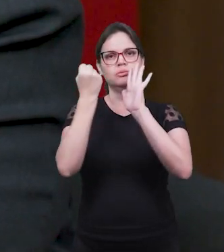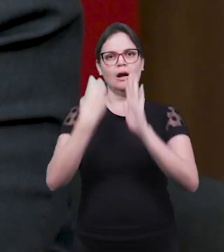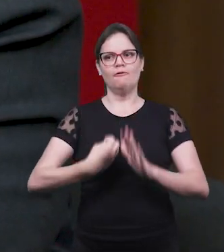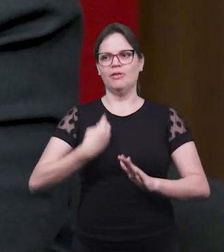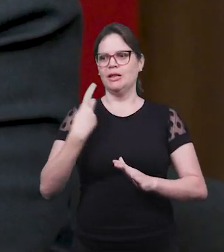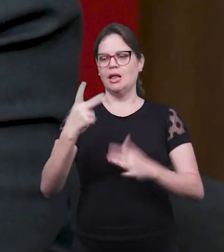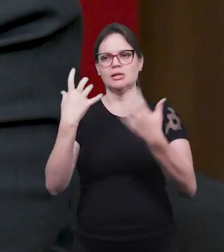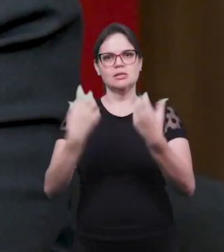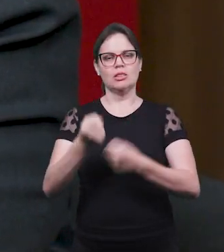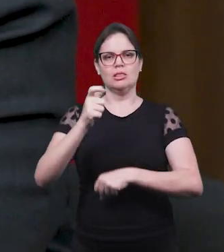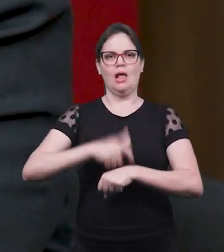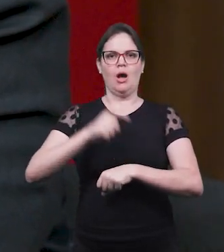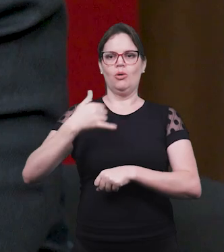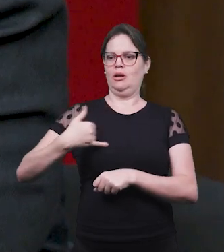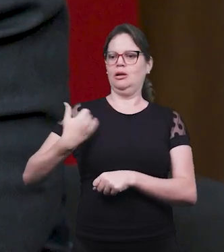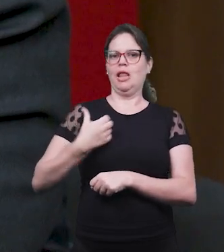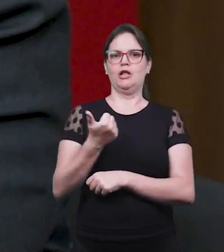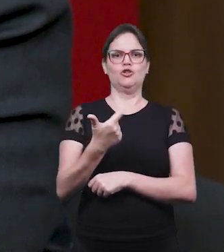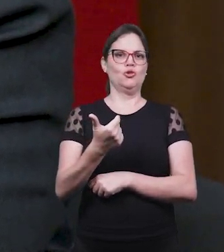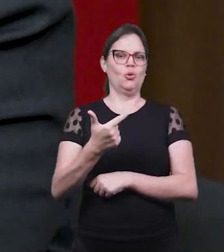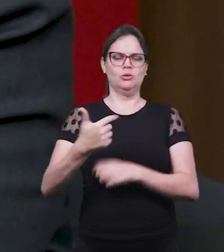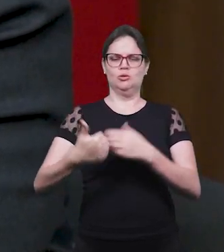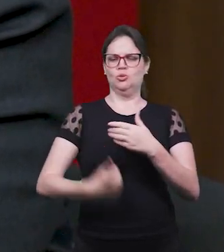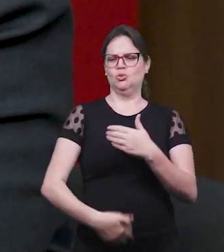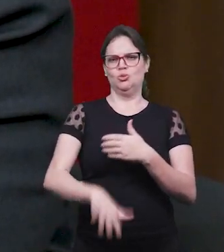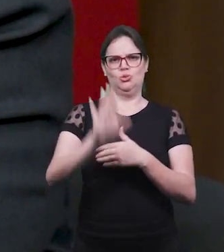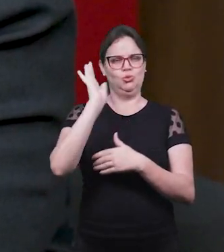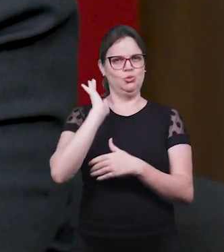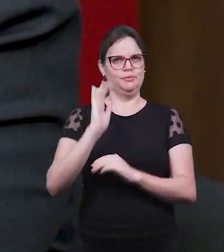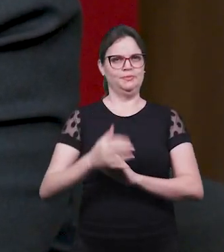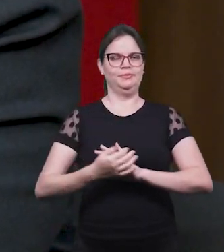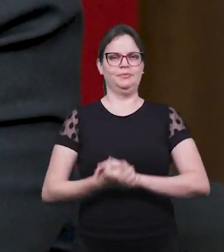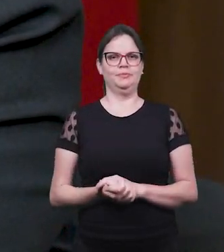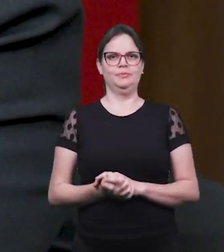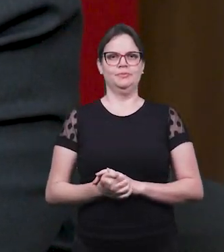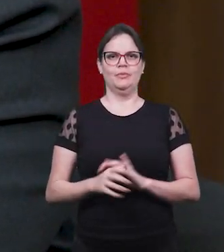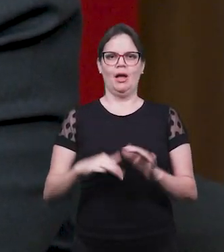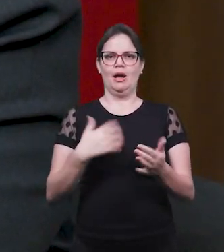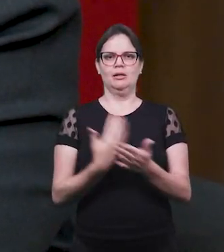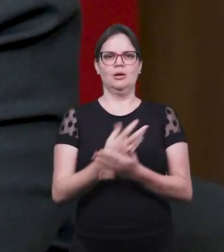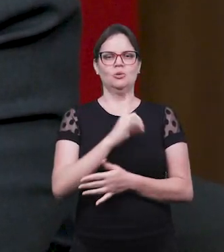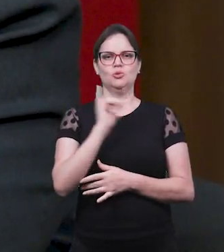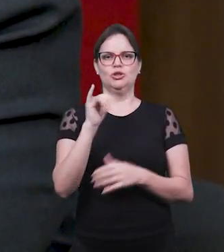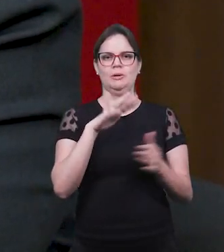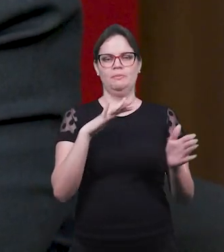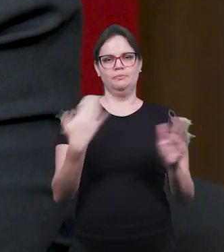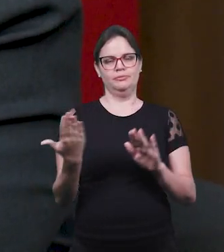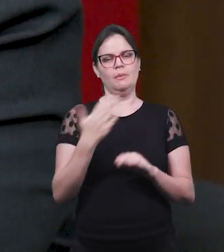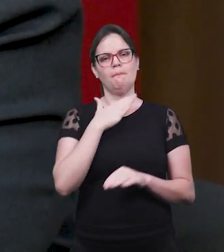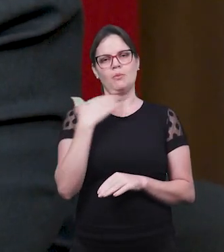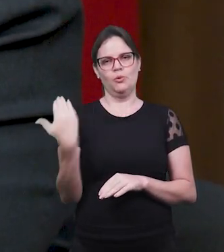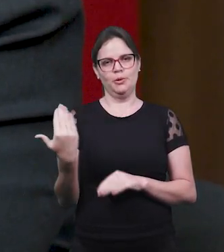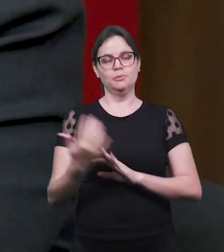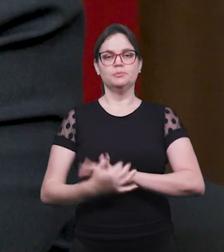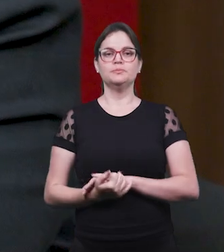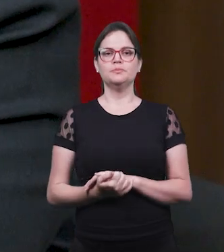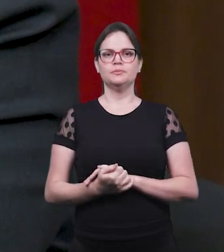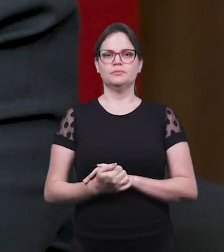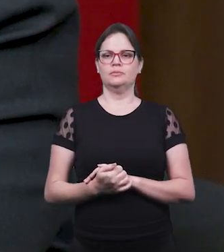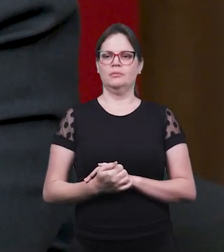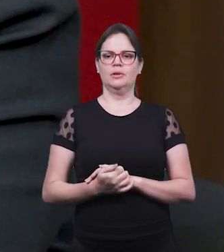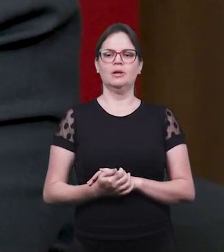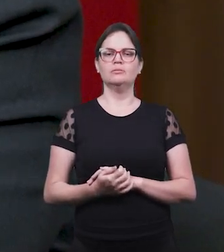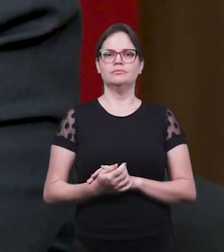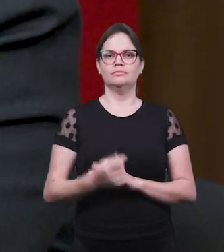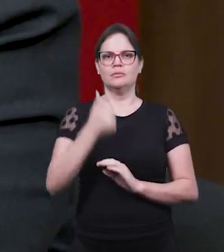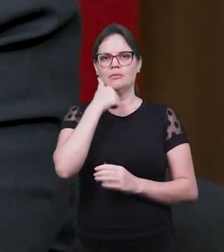vida dela para sempre mais, né? Desde aquele dia até o dia que ela partiu para o Senhor. E eles se